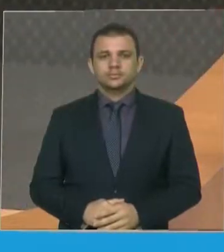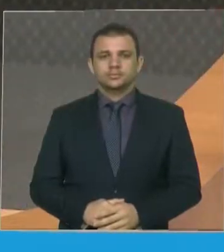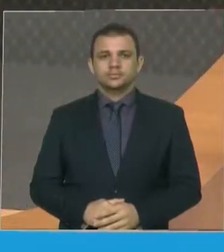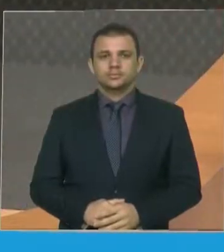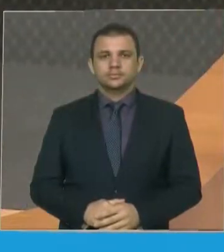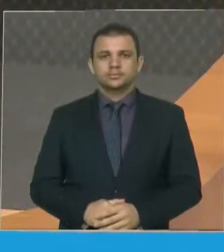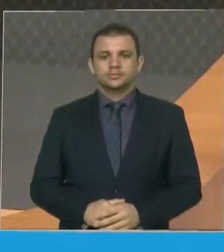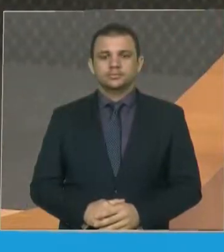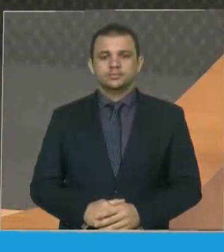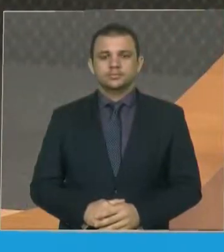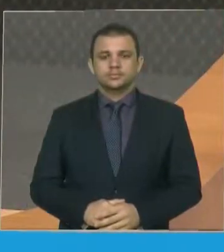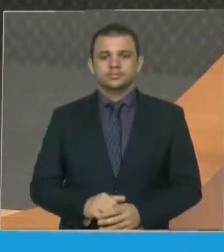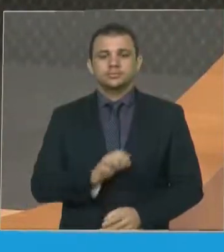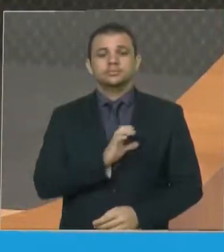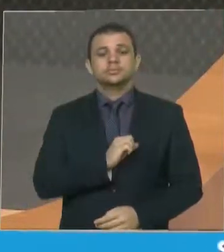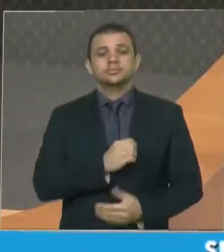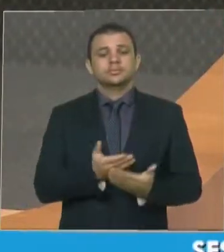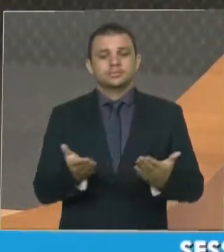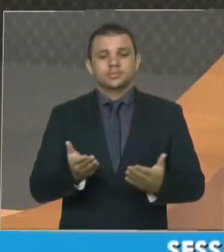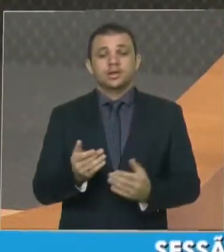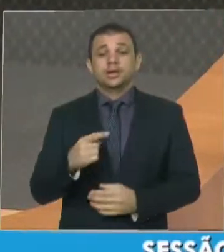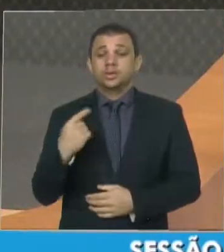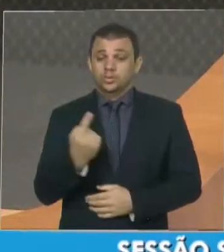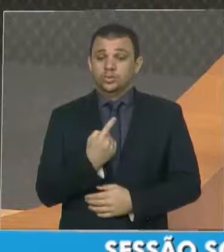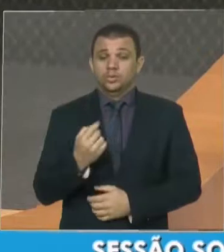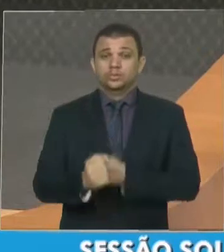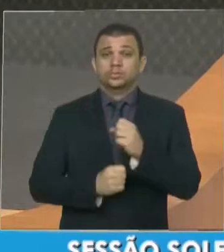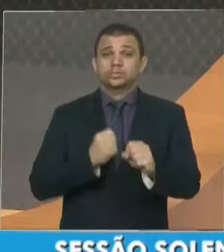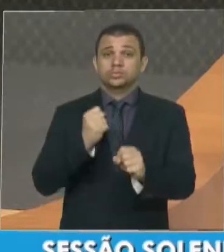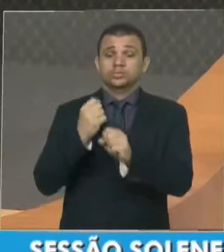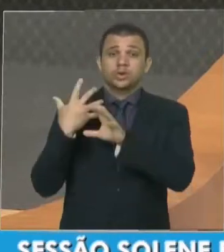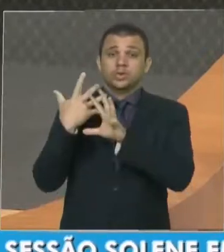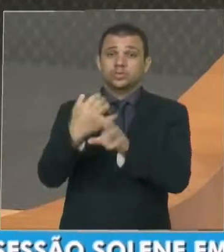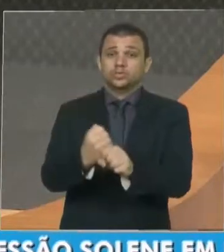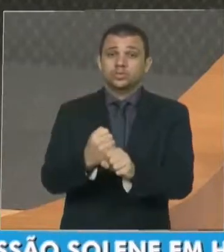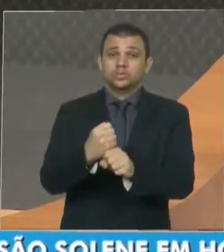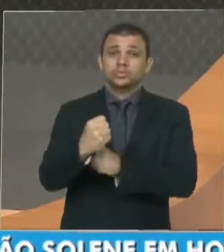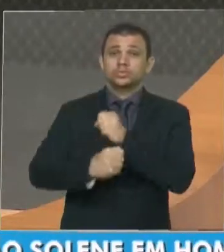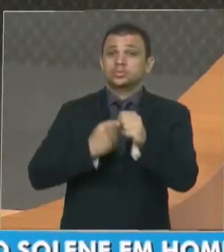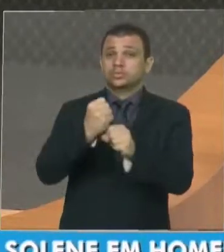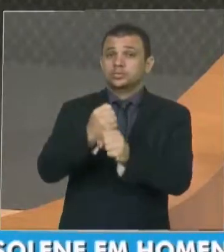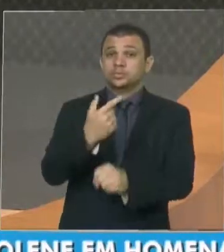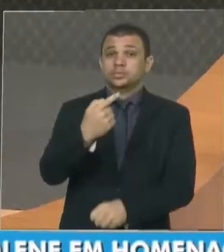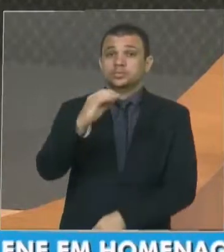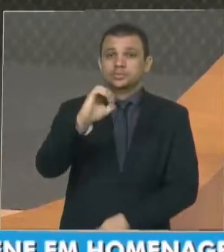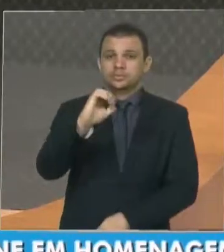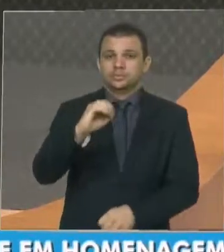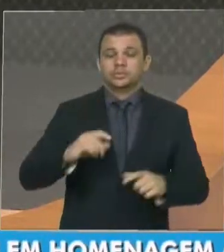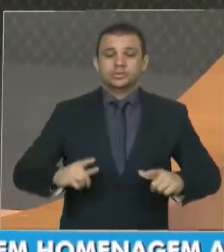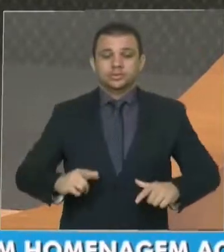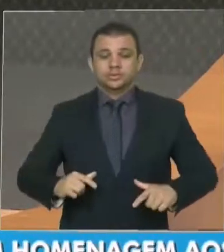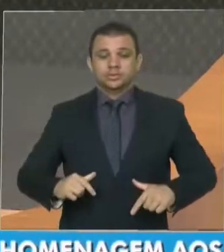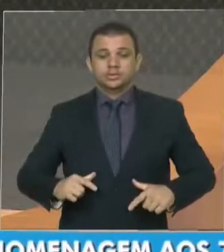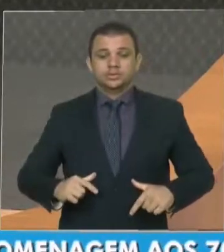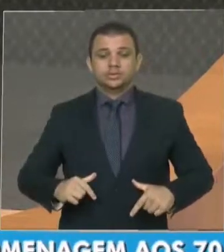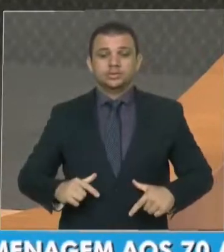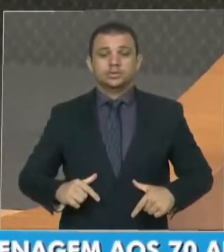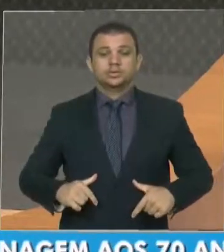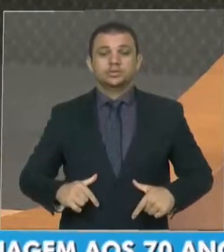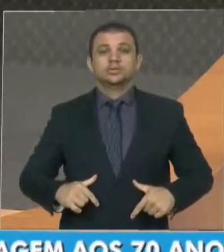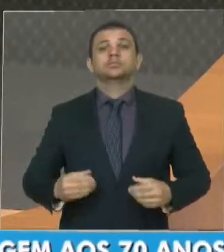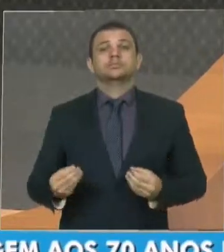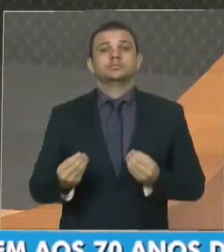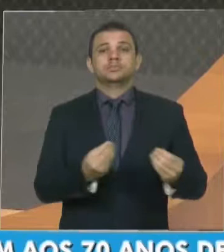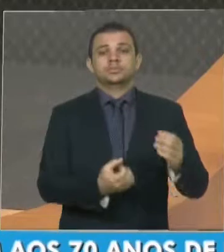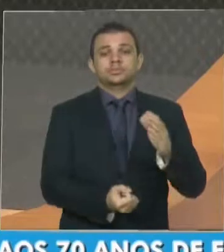Queridos, nós estamos em 70 anos que Israel foi devolvida aos seus verdadeiros